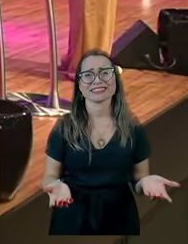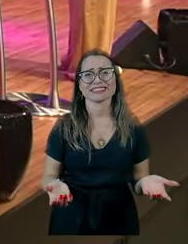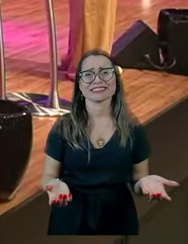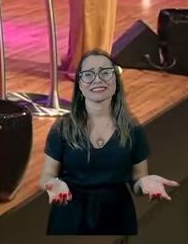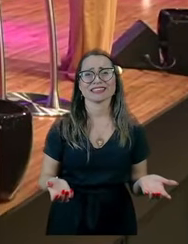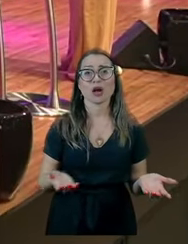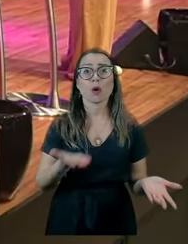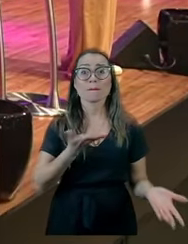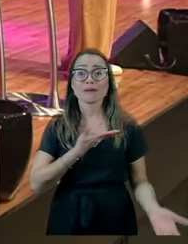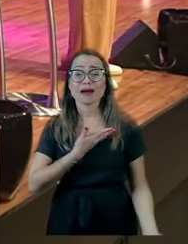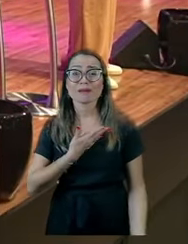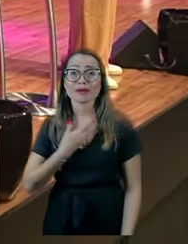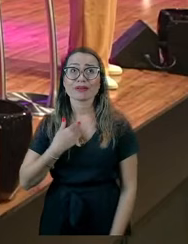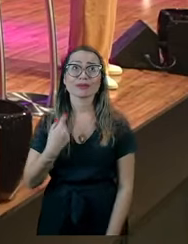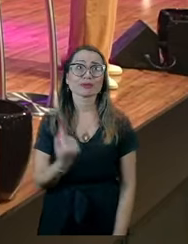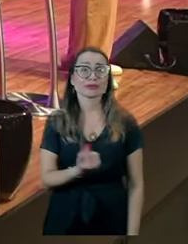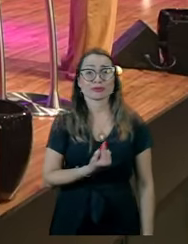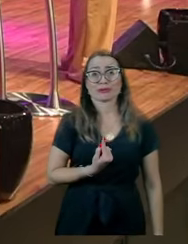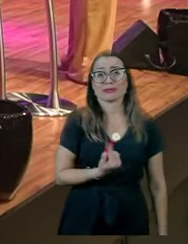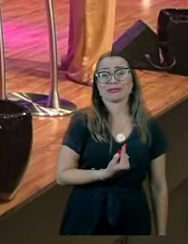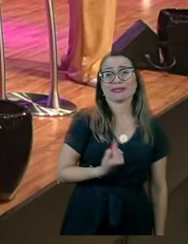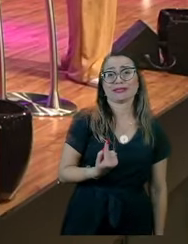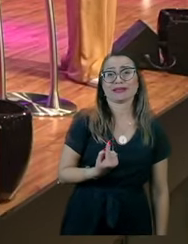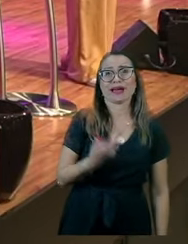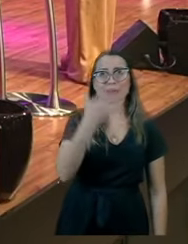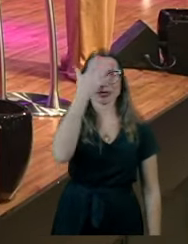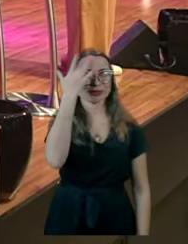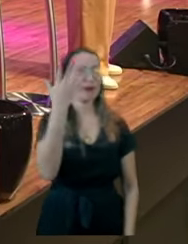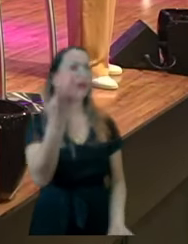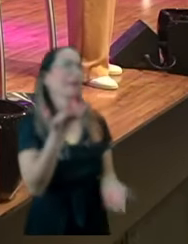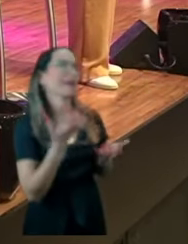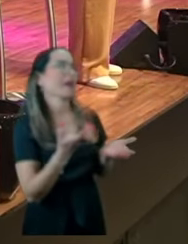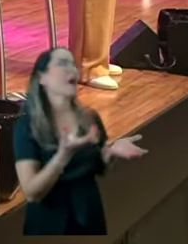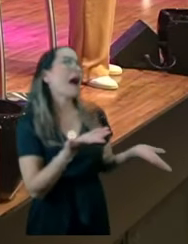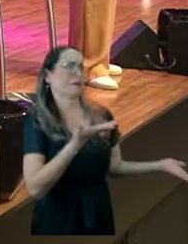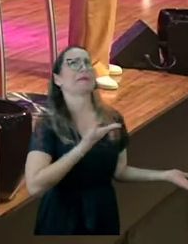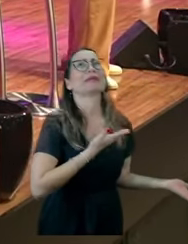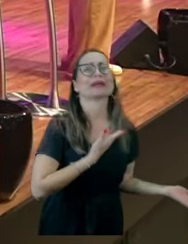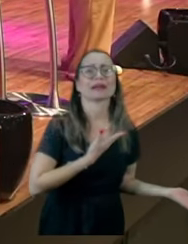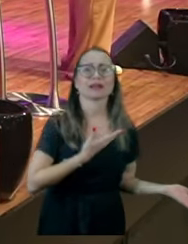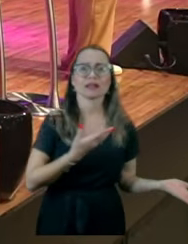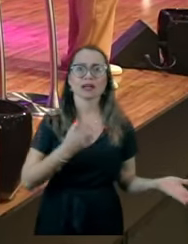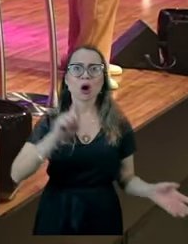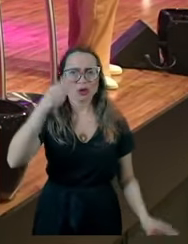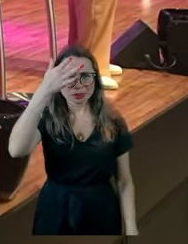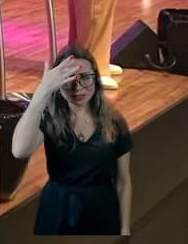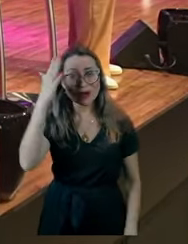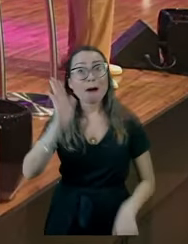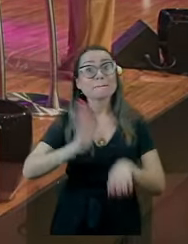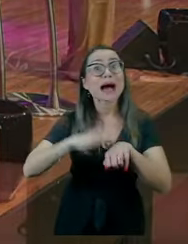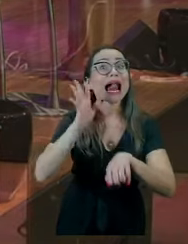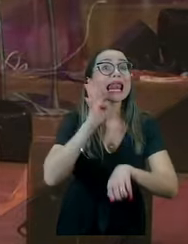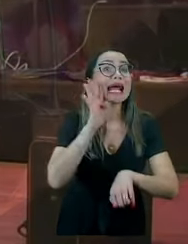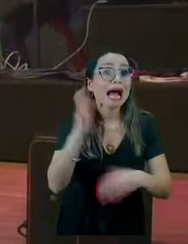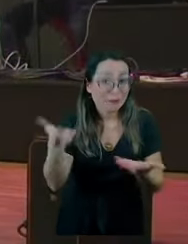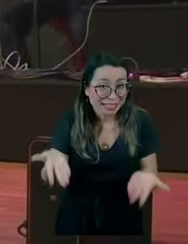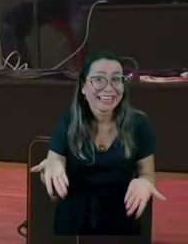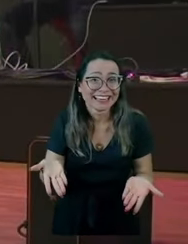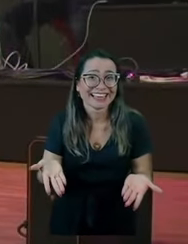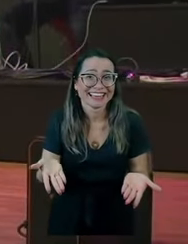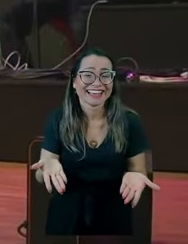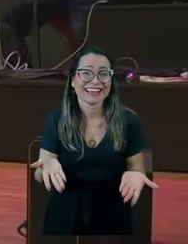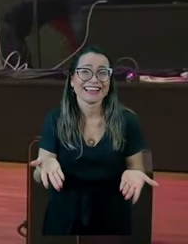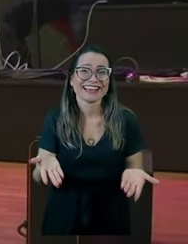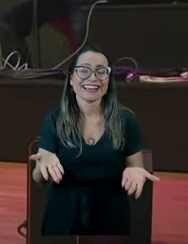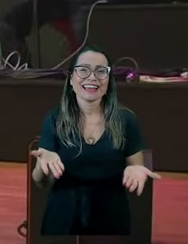nada. Aí eles ficam perguntando. Sim. Eu sou... Nós todos temos a nossa caixinha